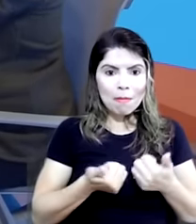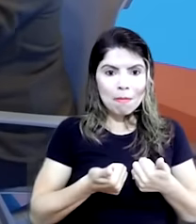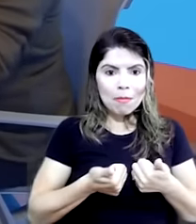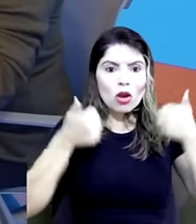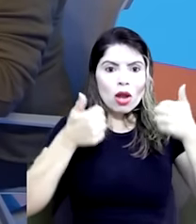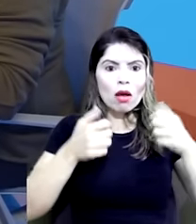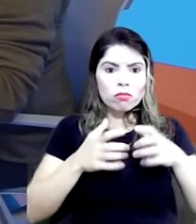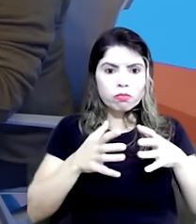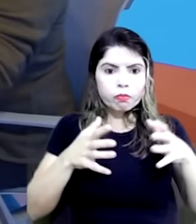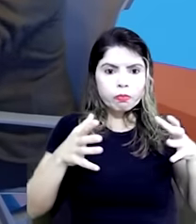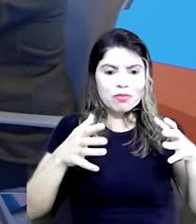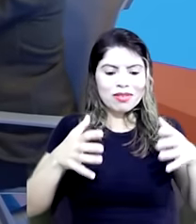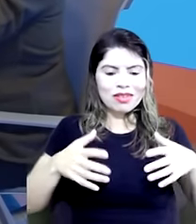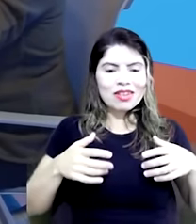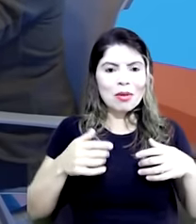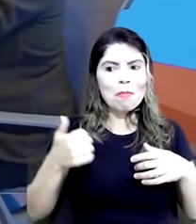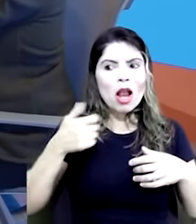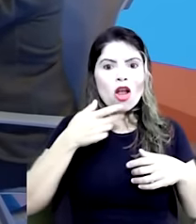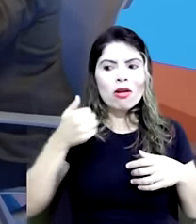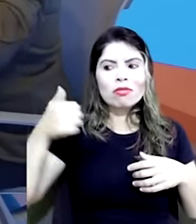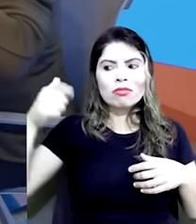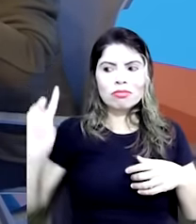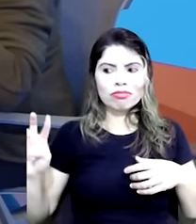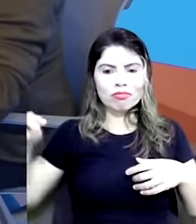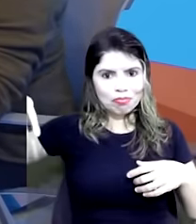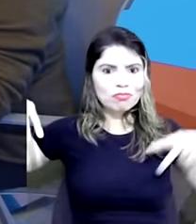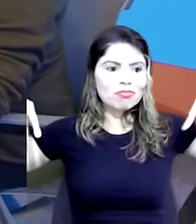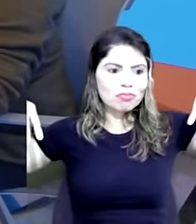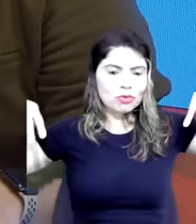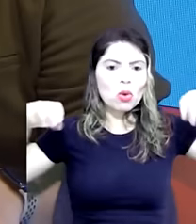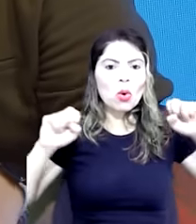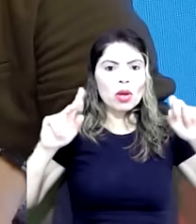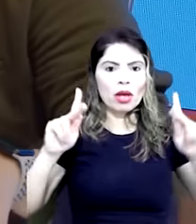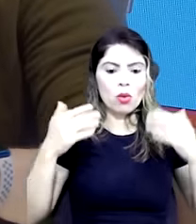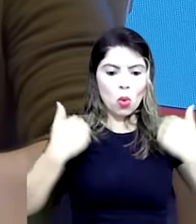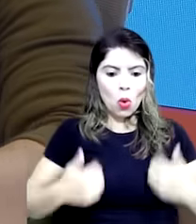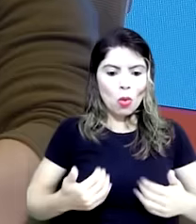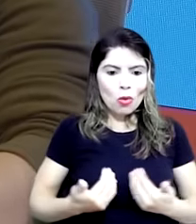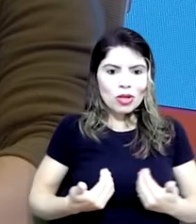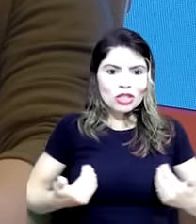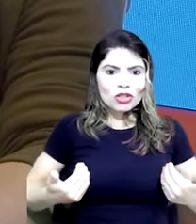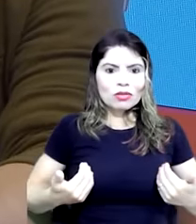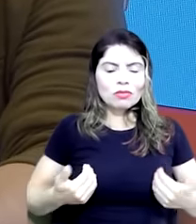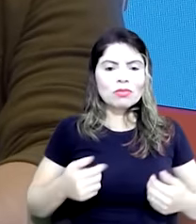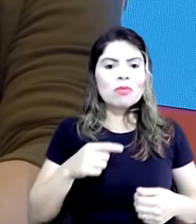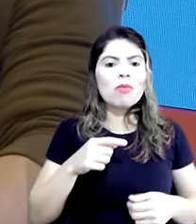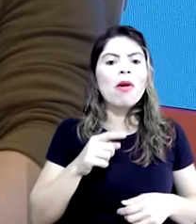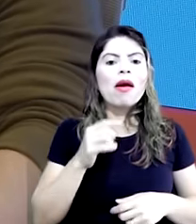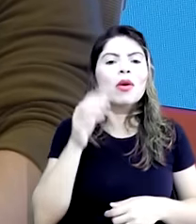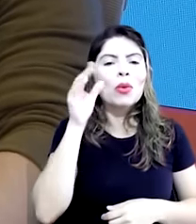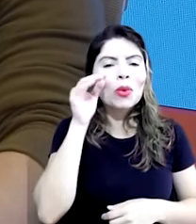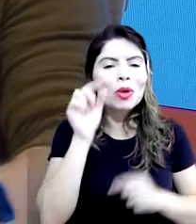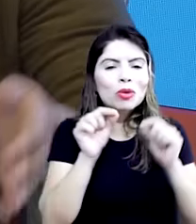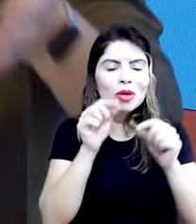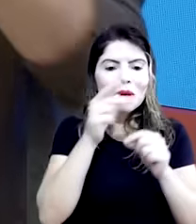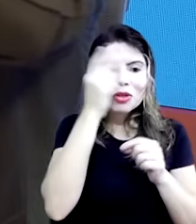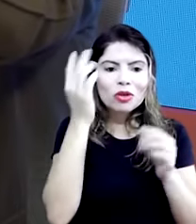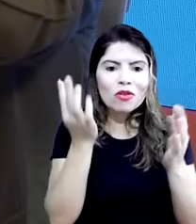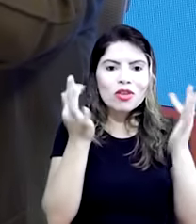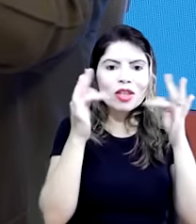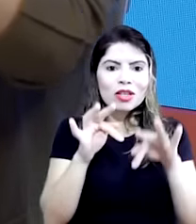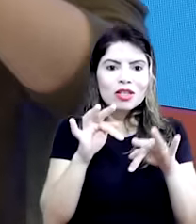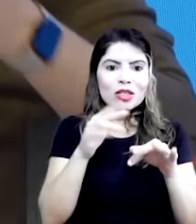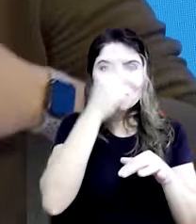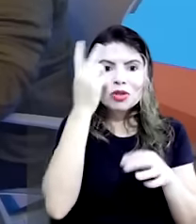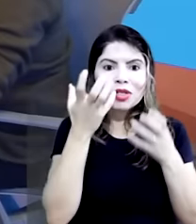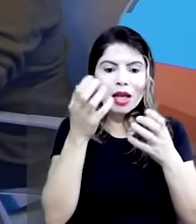você vai ser distorcido o teu rosto vai esticar o teu corpo vai esticar E aí é curioso porque quando termina a gente fala vamos tirar uma foto junto todo mundo corre